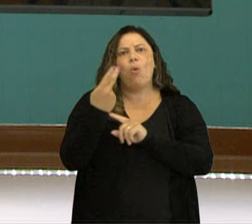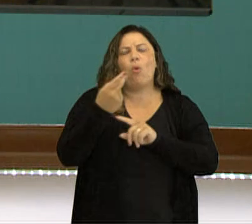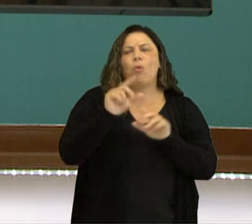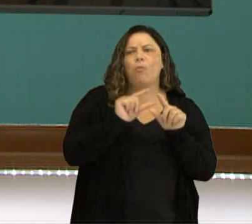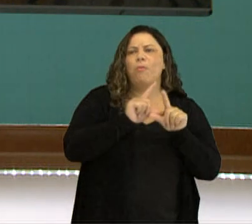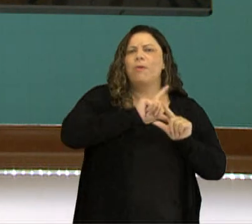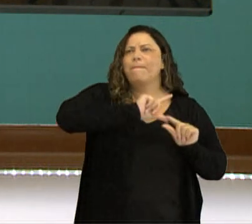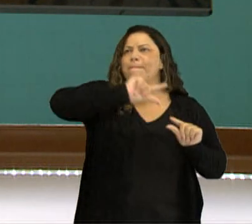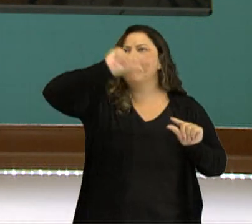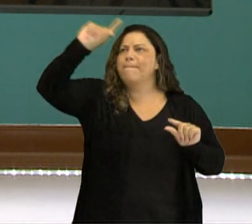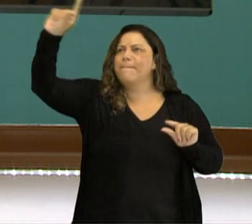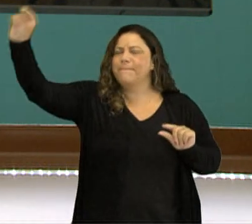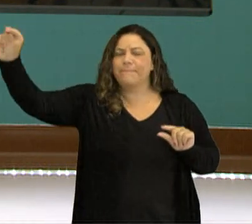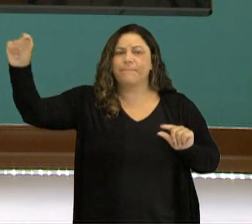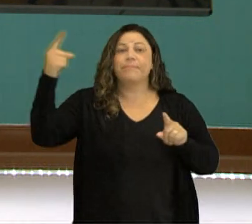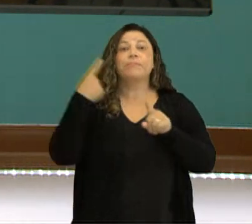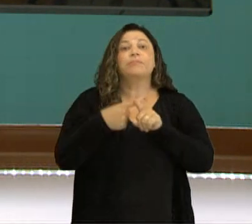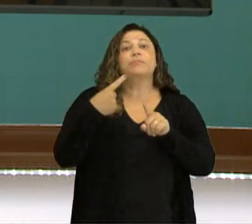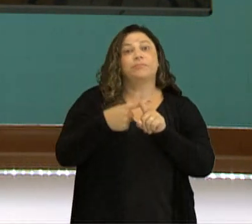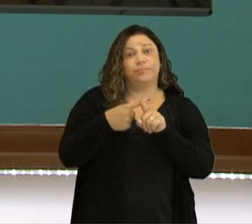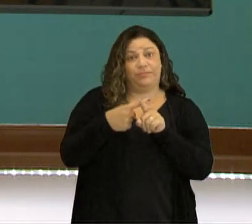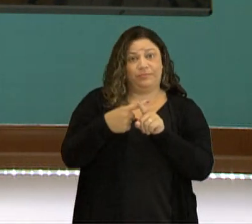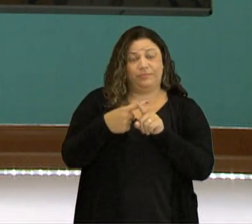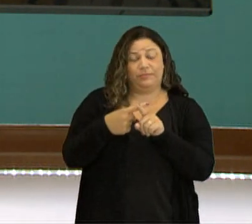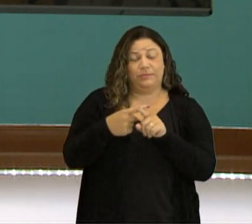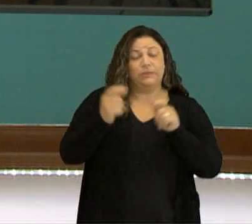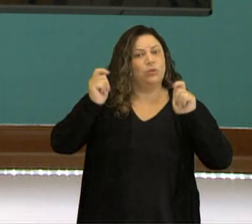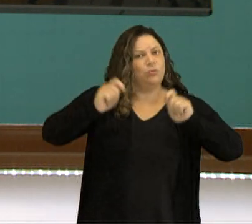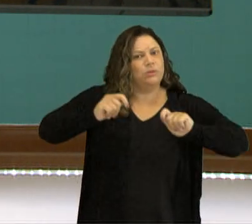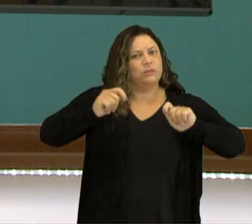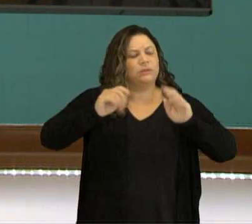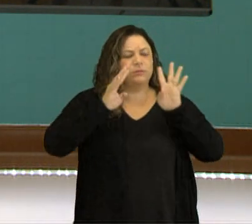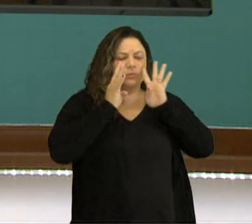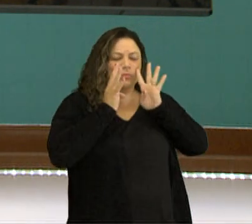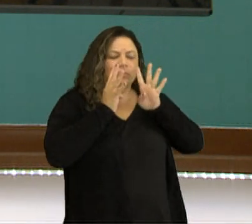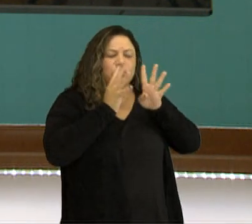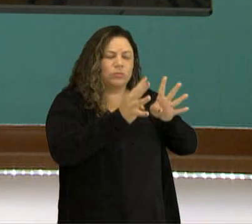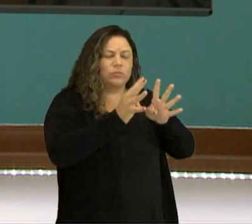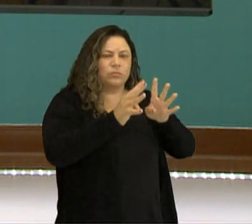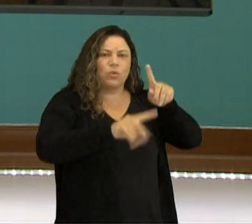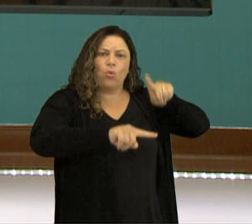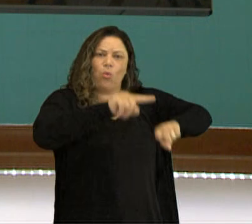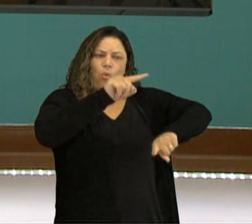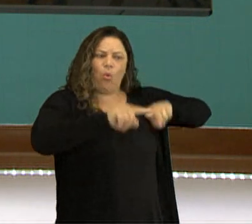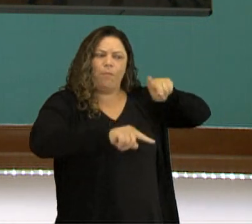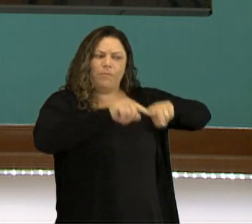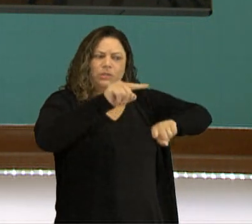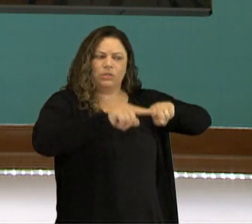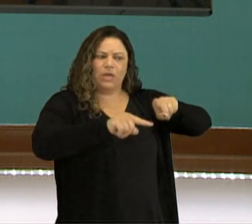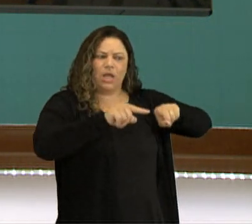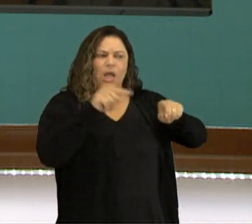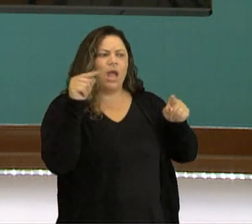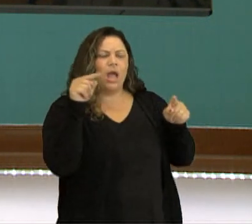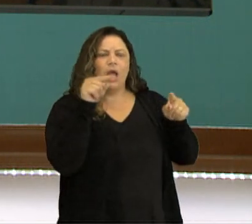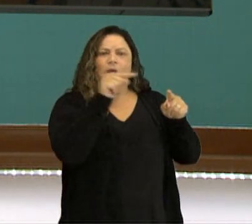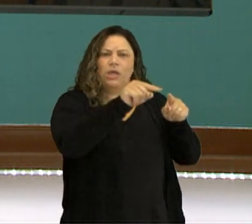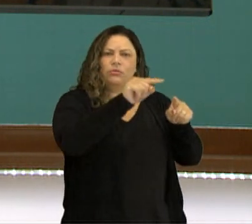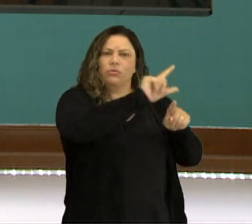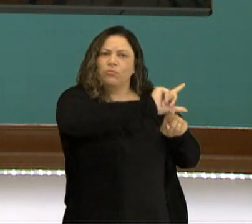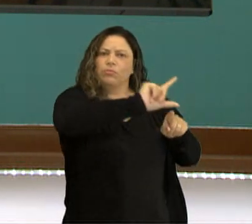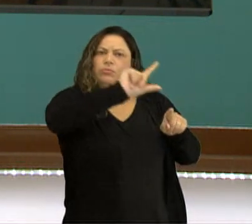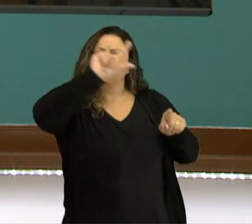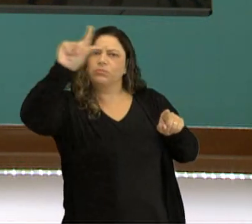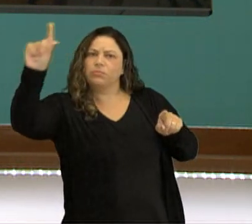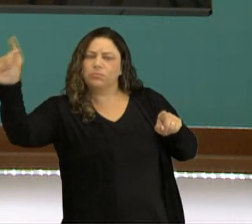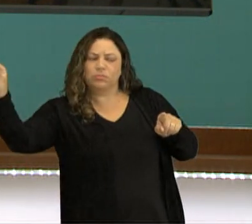porque quando eu tenho que considerar as dimensões do objeto, eu sou obrigado a levar em consideração as dimensões dele, de